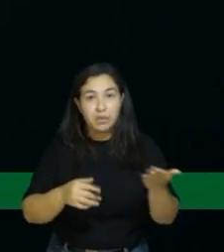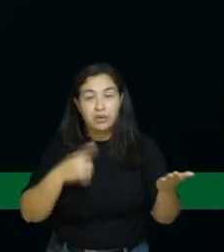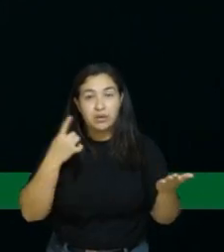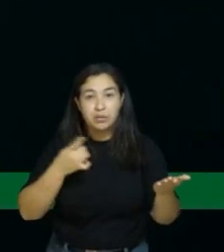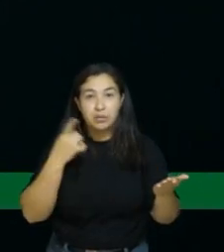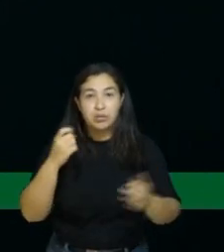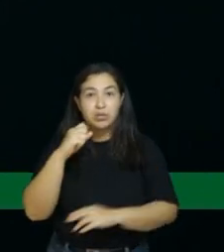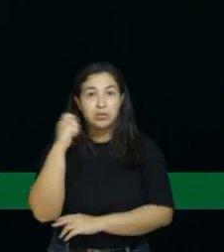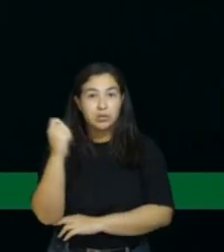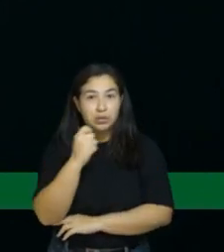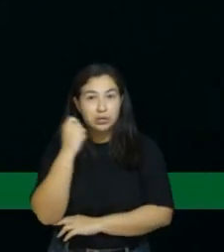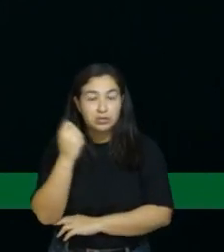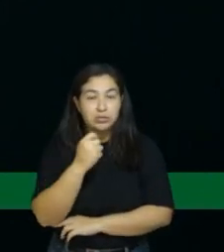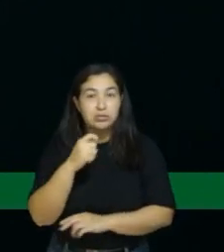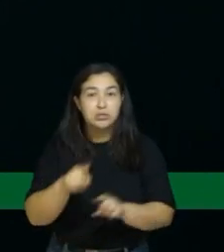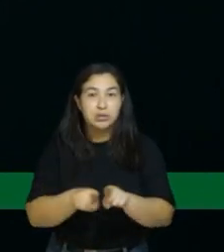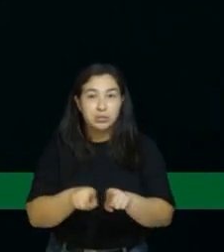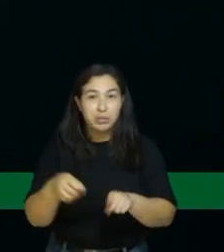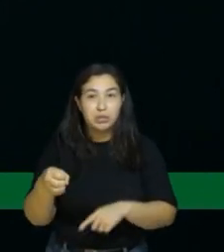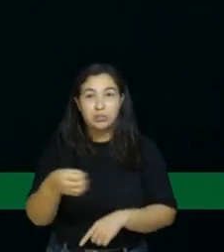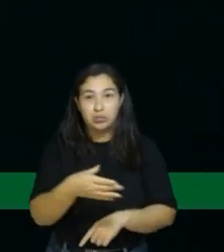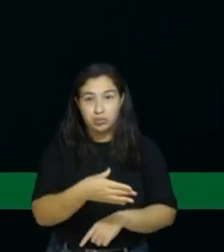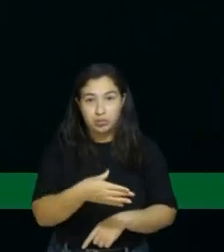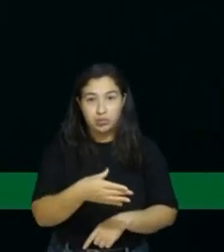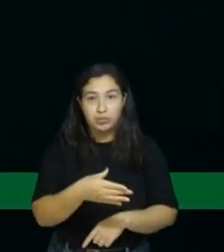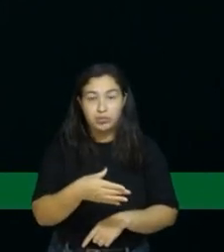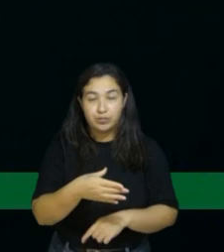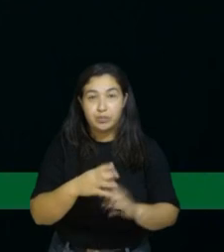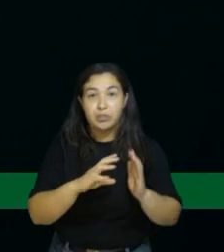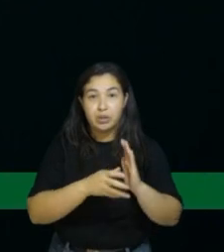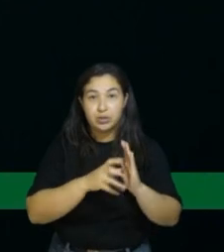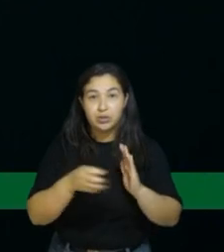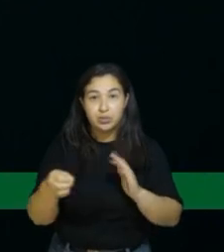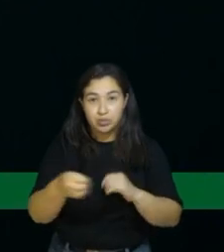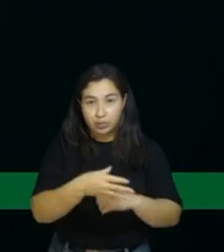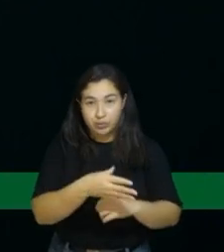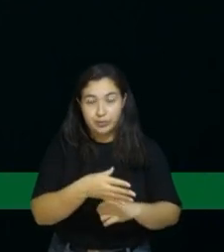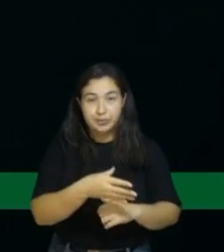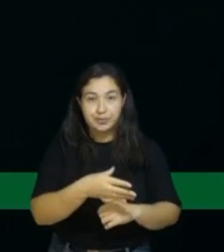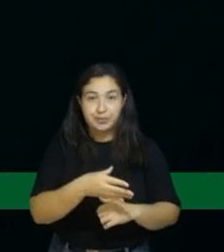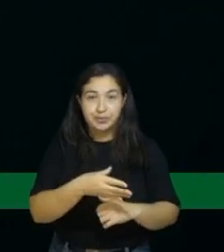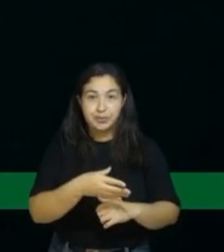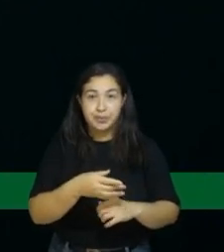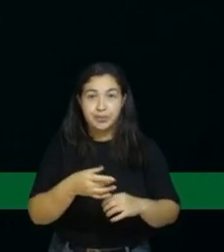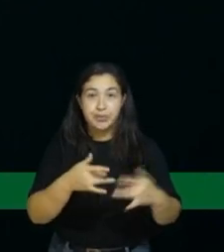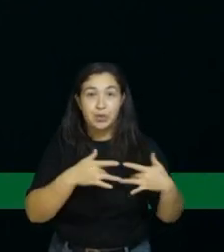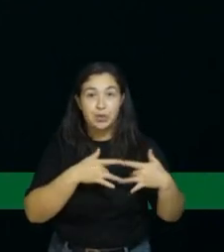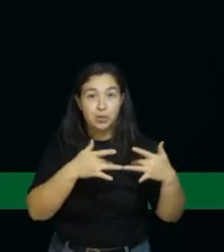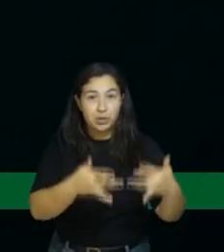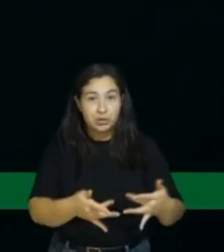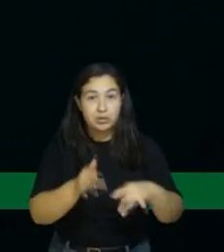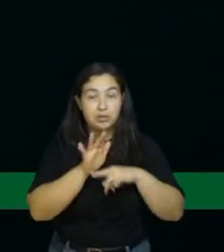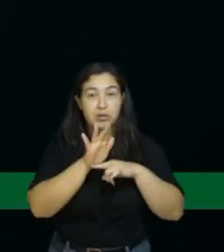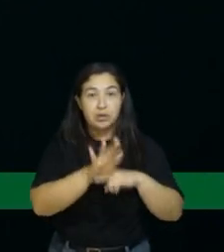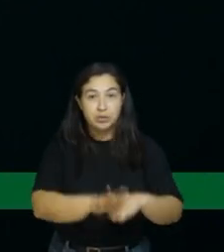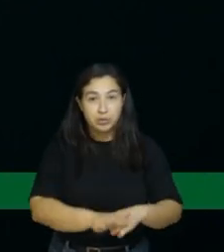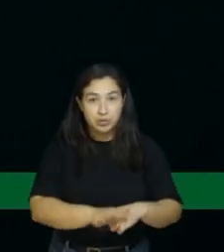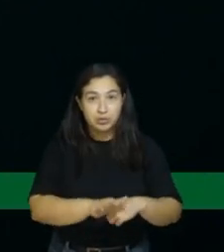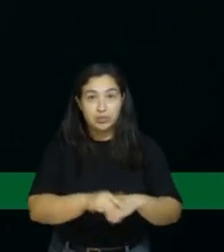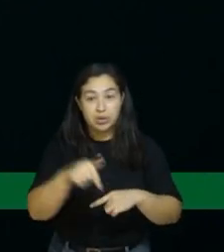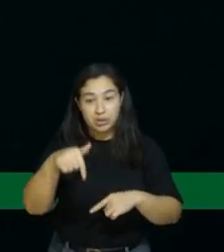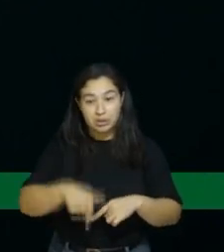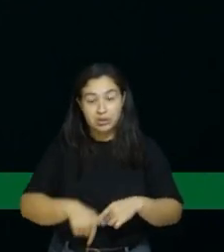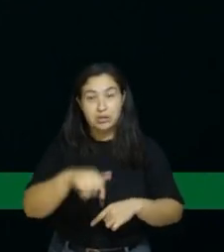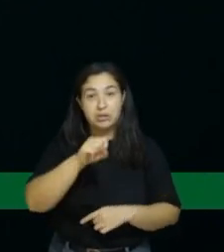novo né o Marcel van rat Felipe cato eh para que as doações e as ajudas humanitárias aqui do nosso Estado de